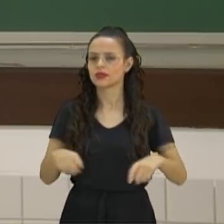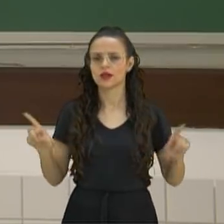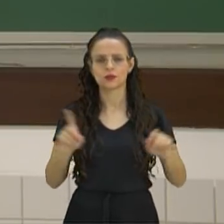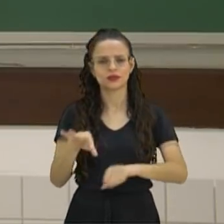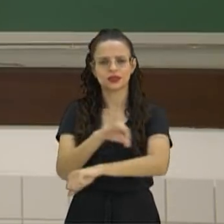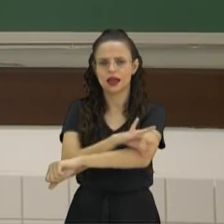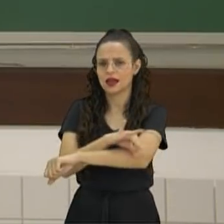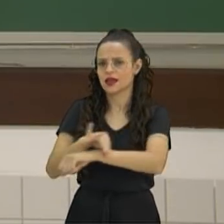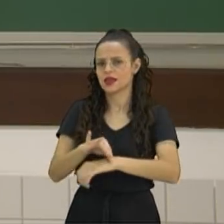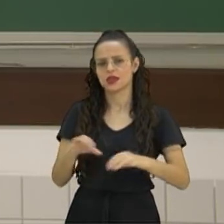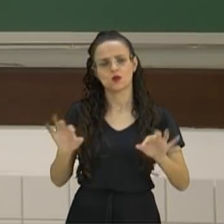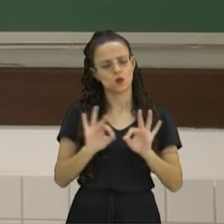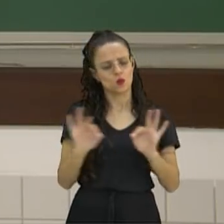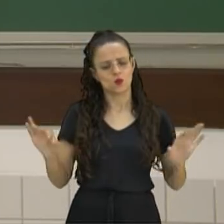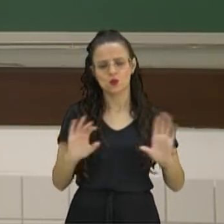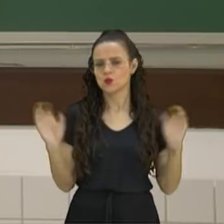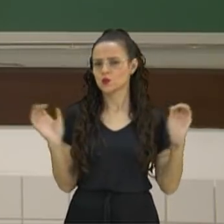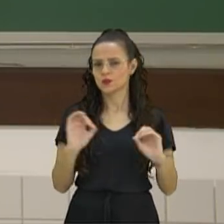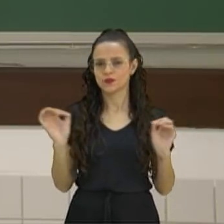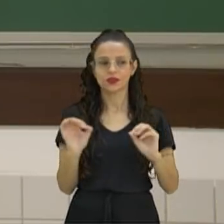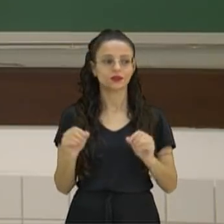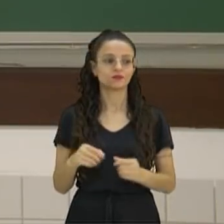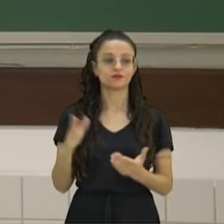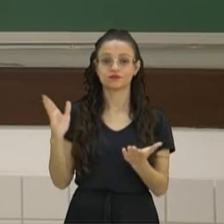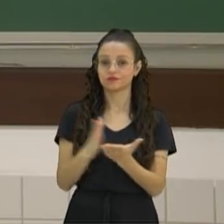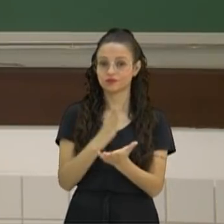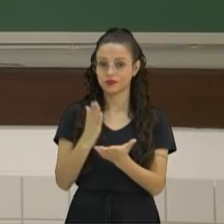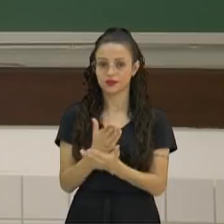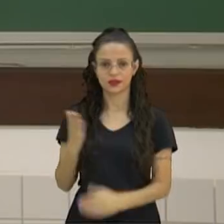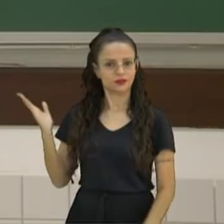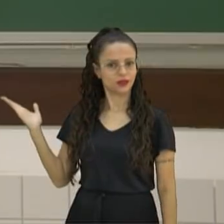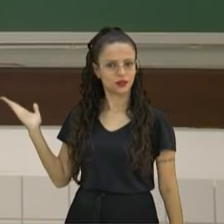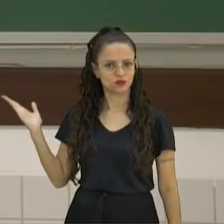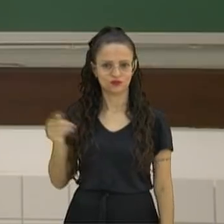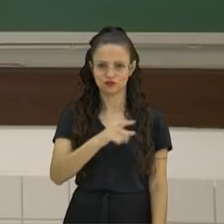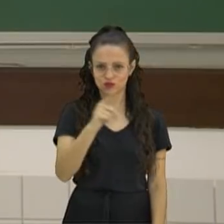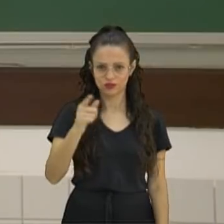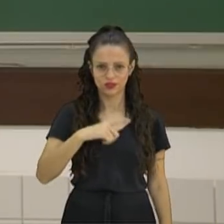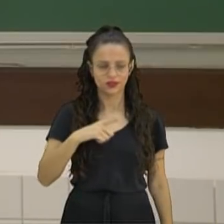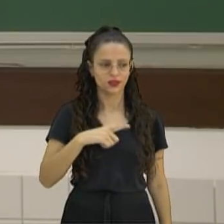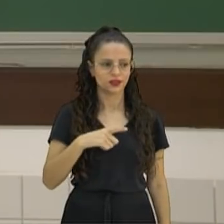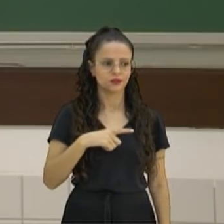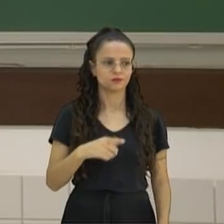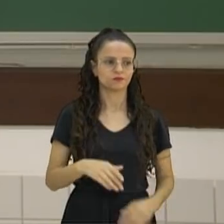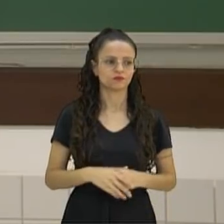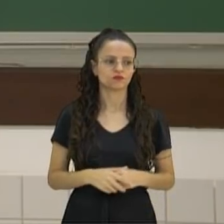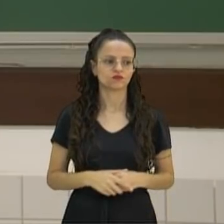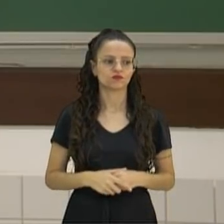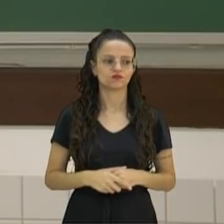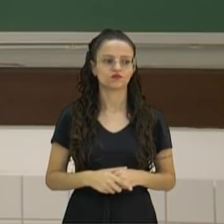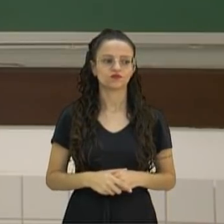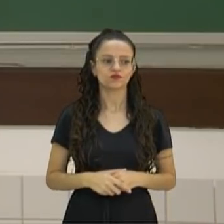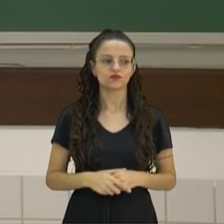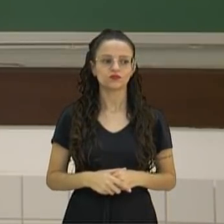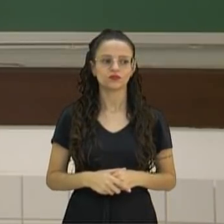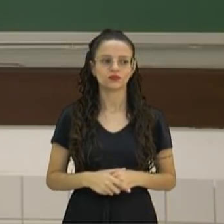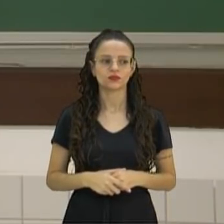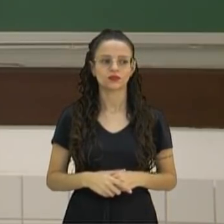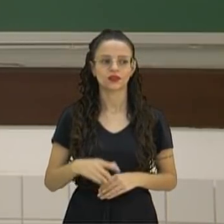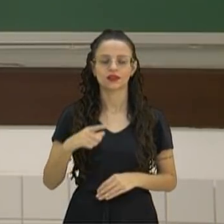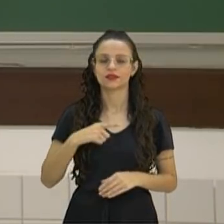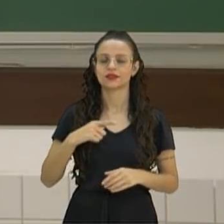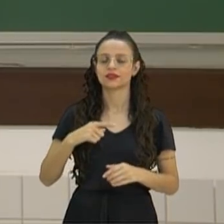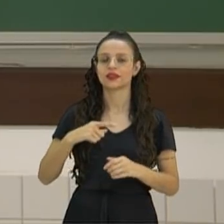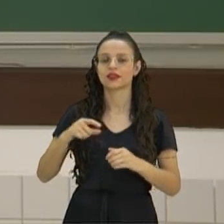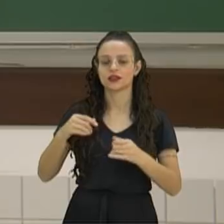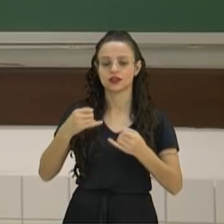de régua, nem de medidas, nada. Eu trouxe um caderno, cadernos que vocês têm aí, e aí um pedacinho de barbante que